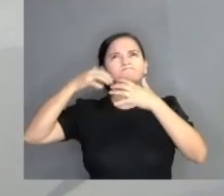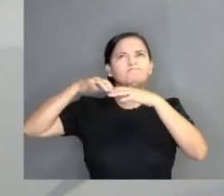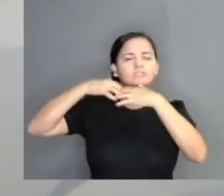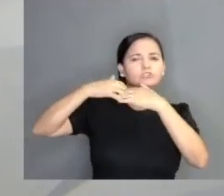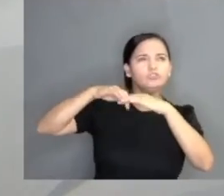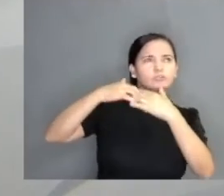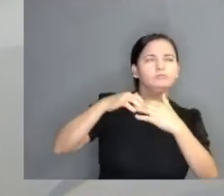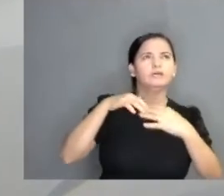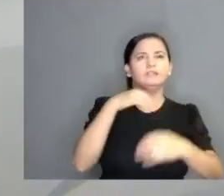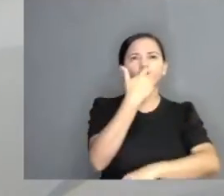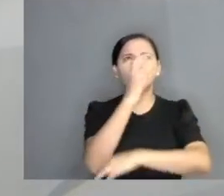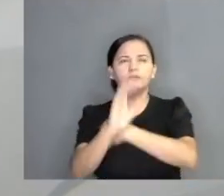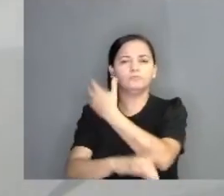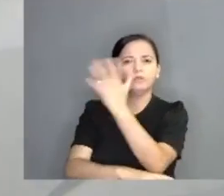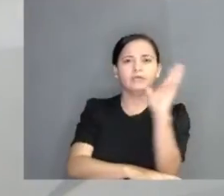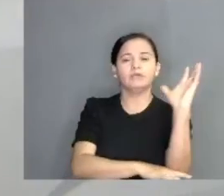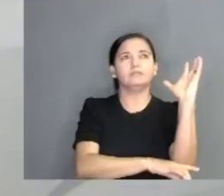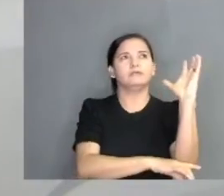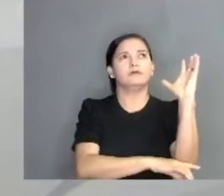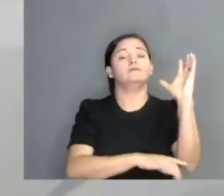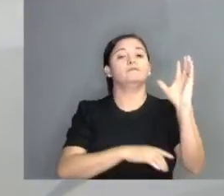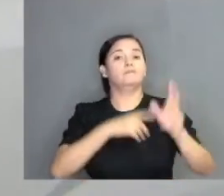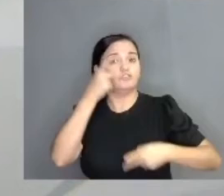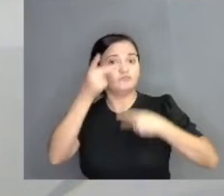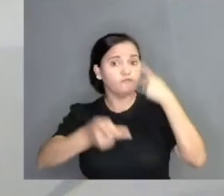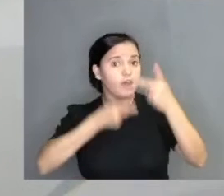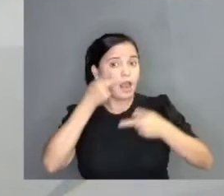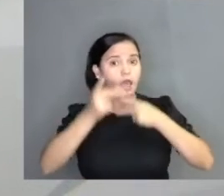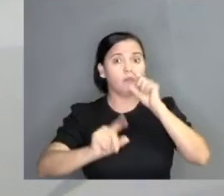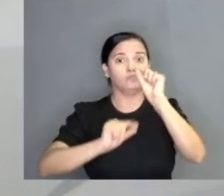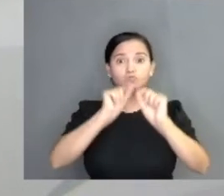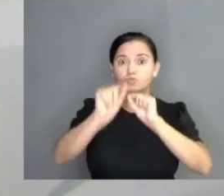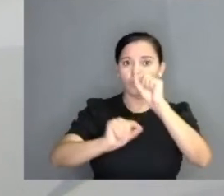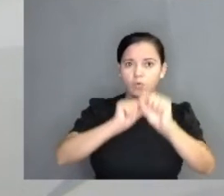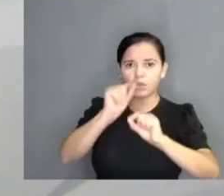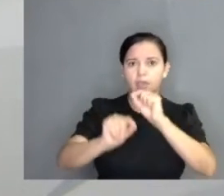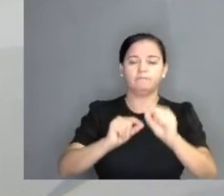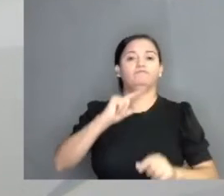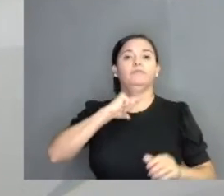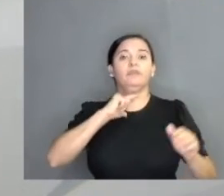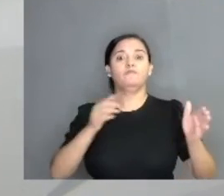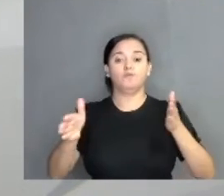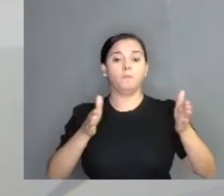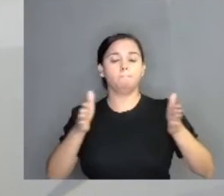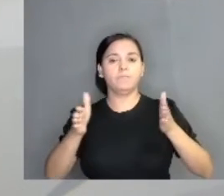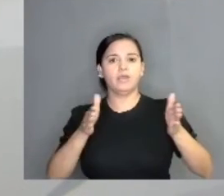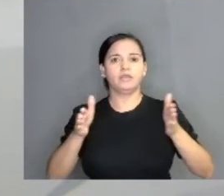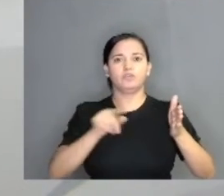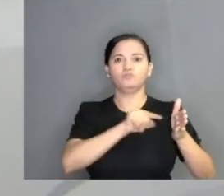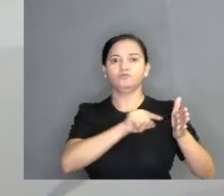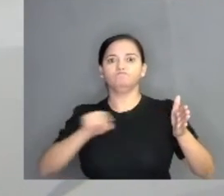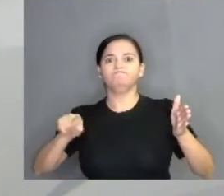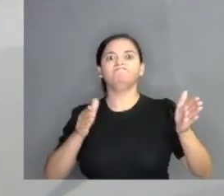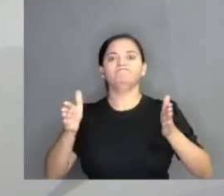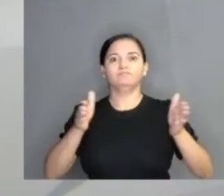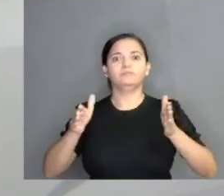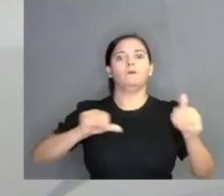que quando falamos de Renascimento, falamos de um período em que vai ocorrer